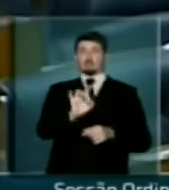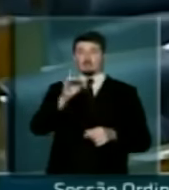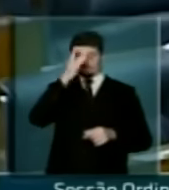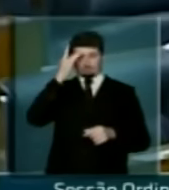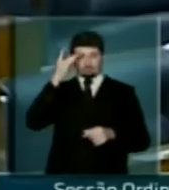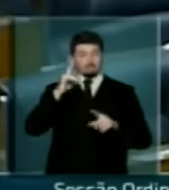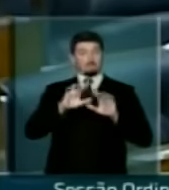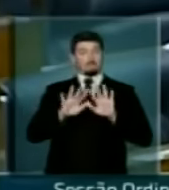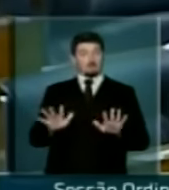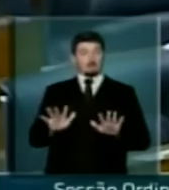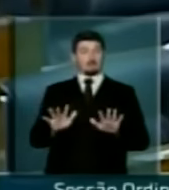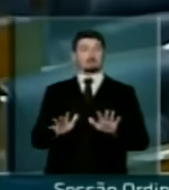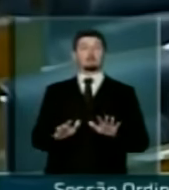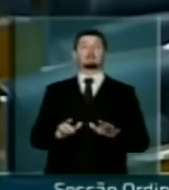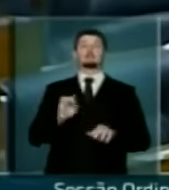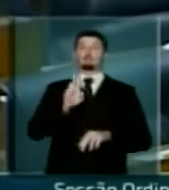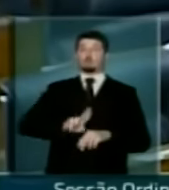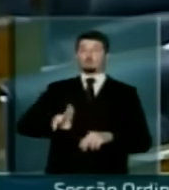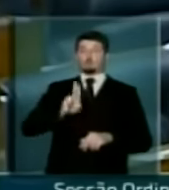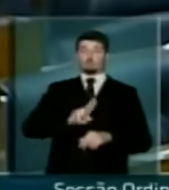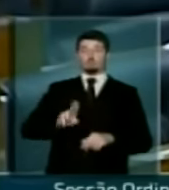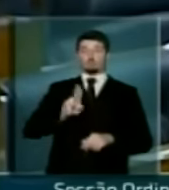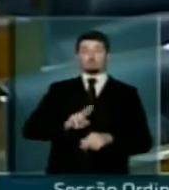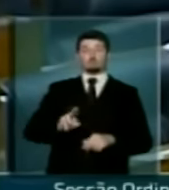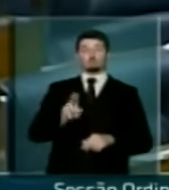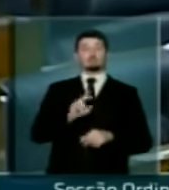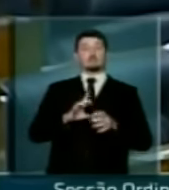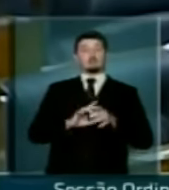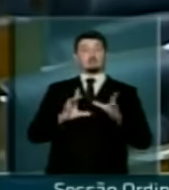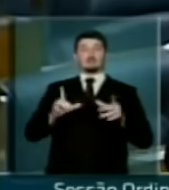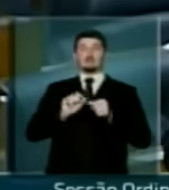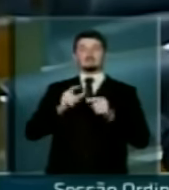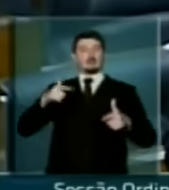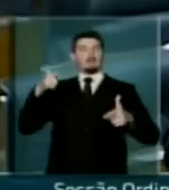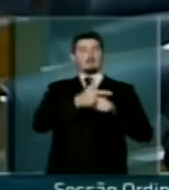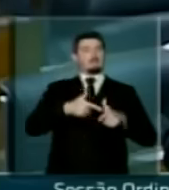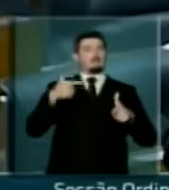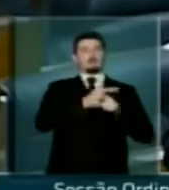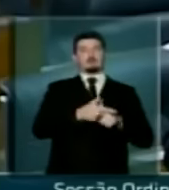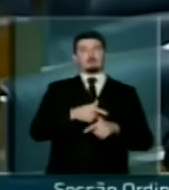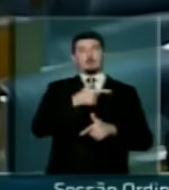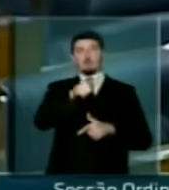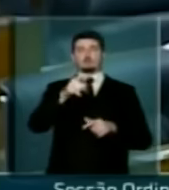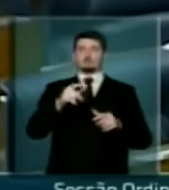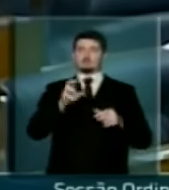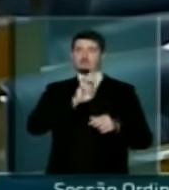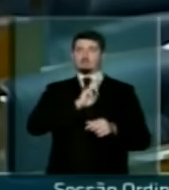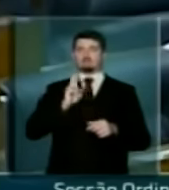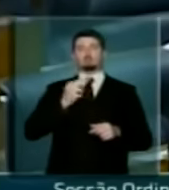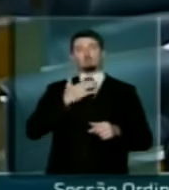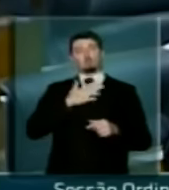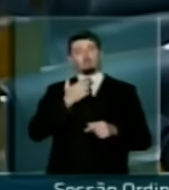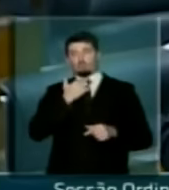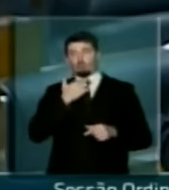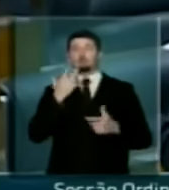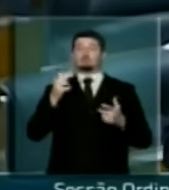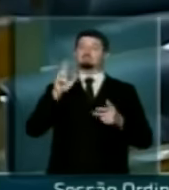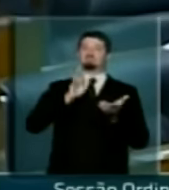No entanto, se utiliza esse direito, essa liberdade, para atingir estas religiões. Então, eu queria